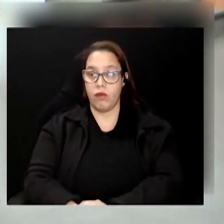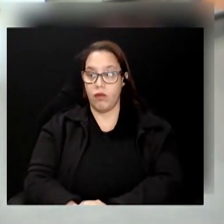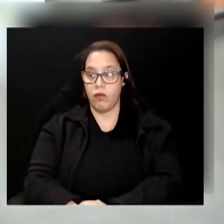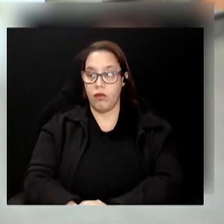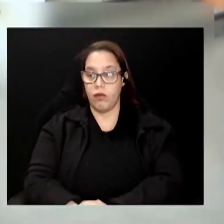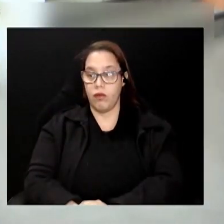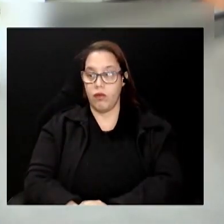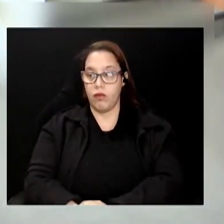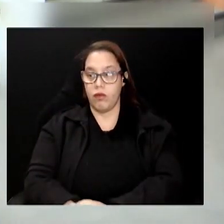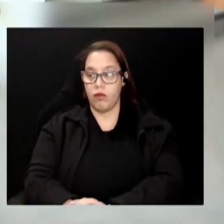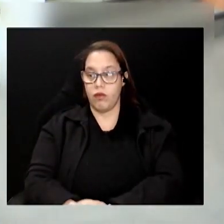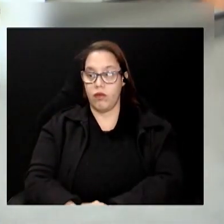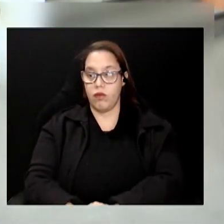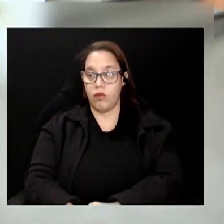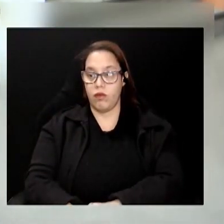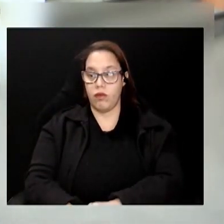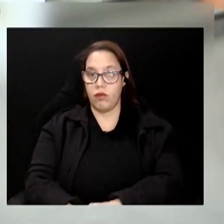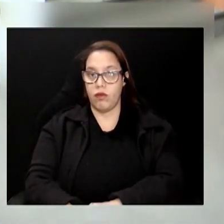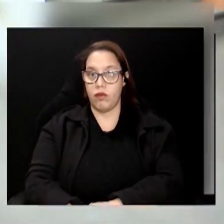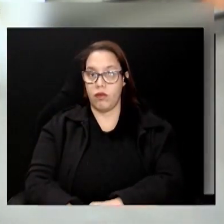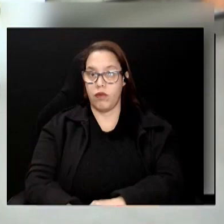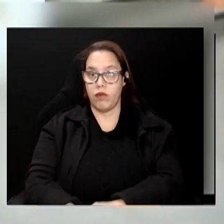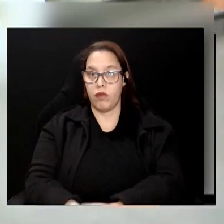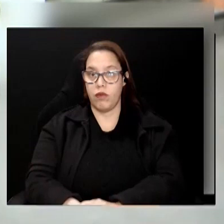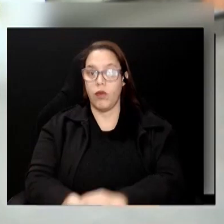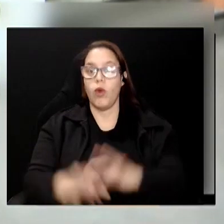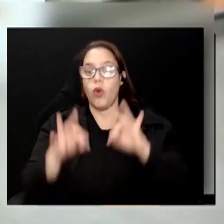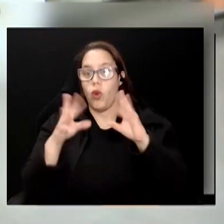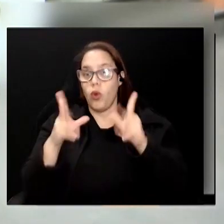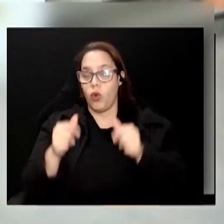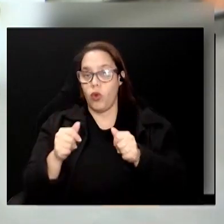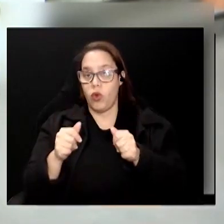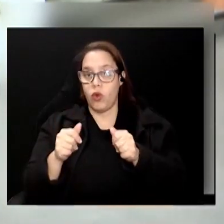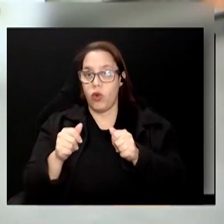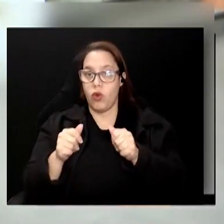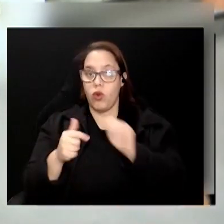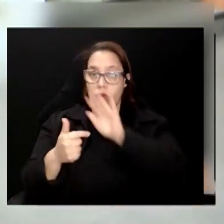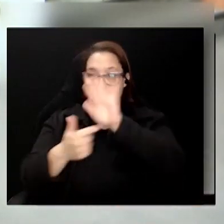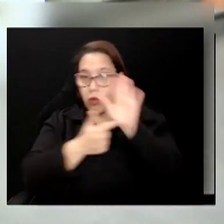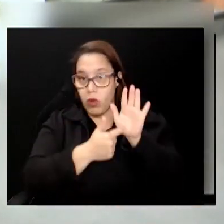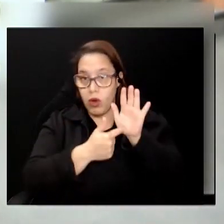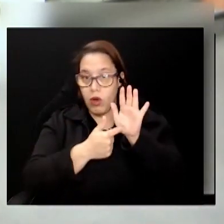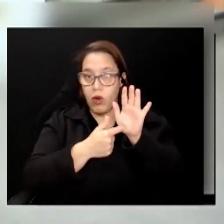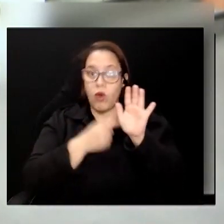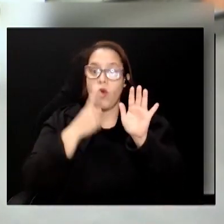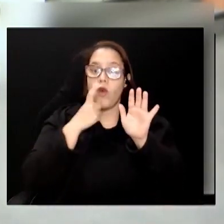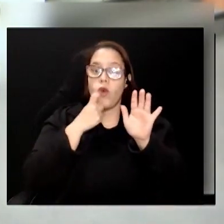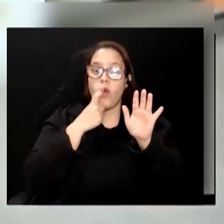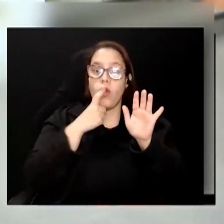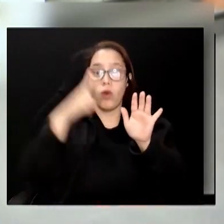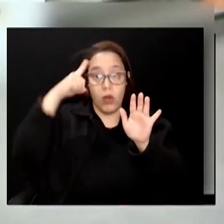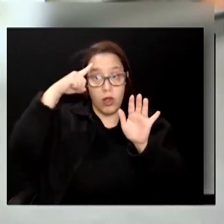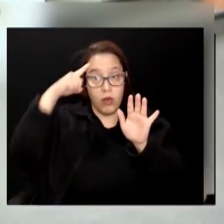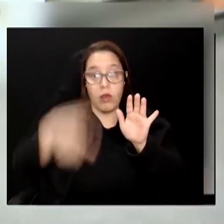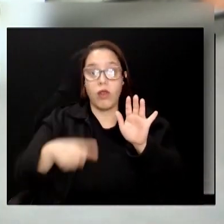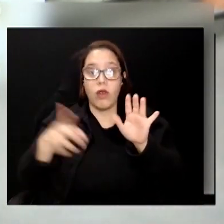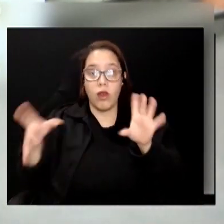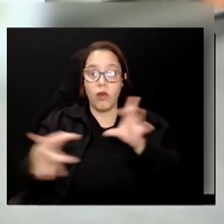Então, todos aqueles que eu sinalizei ali com vermelho estão diretamente ligados a essa